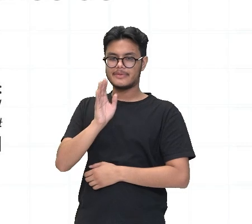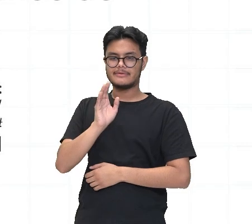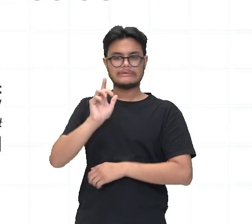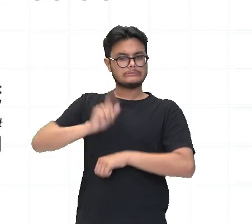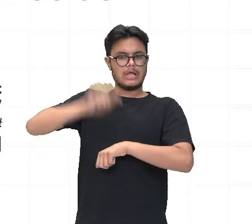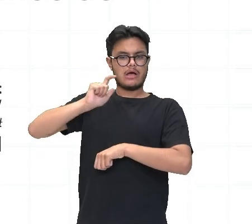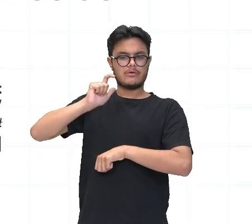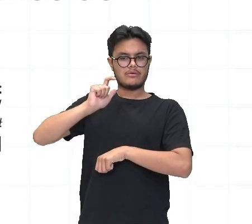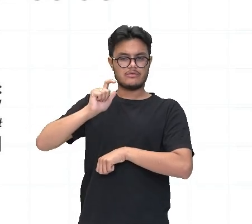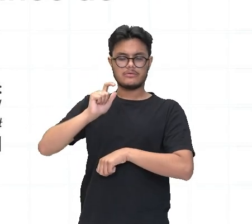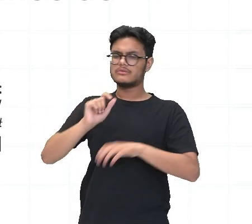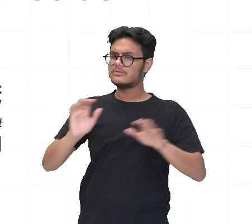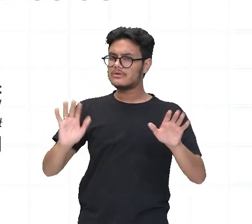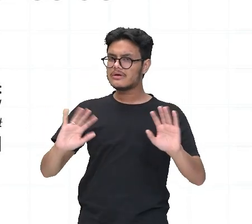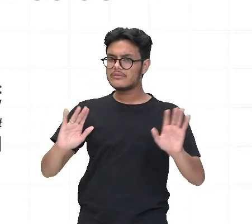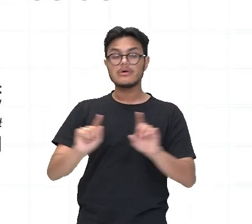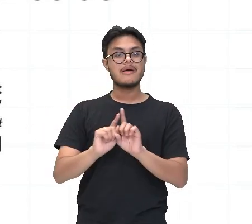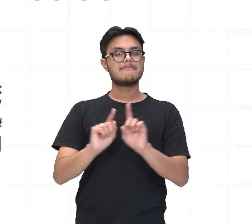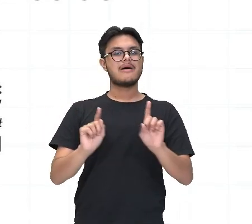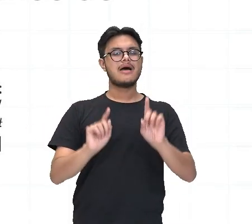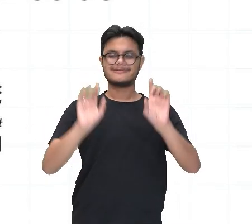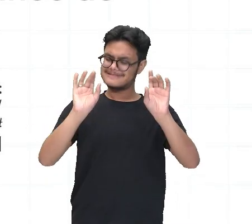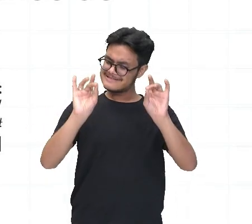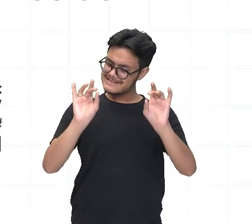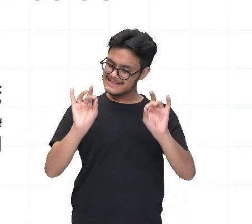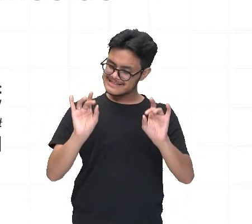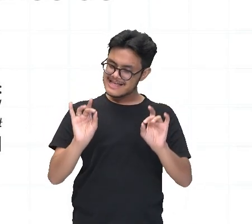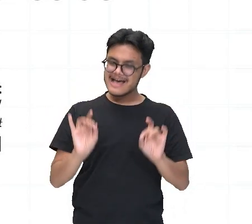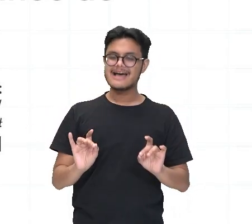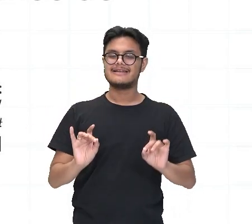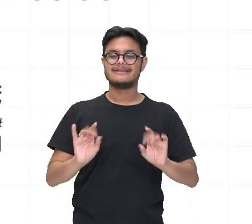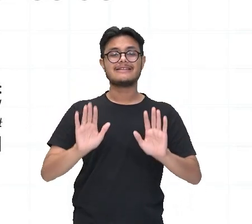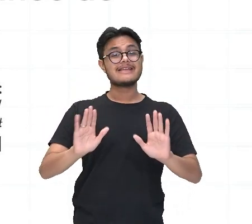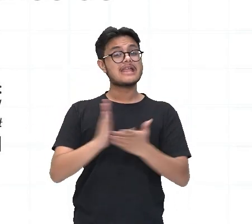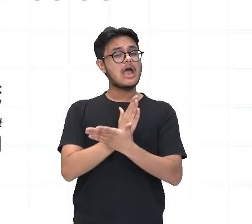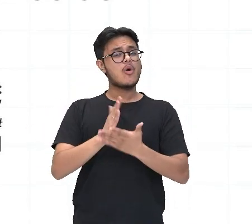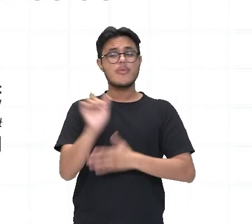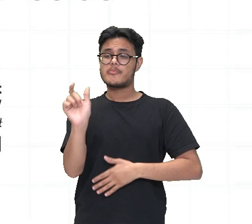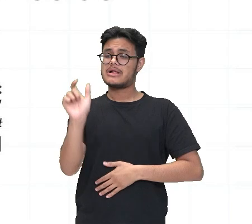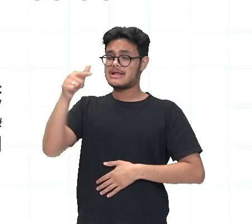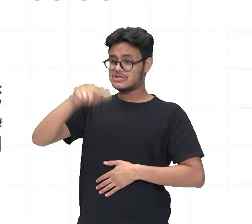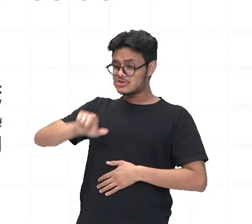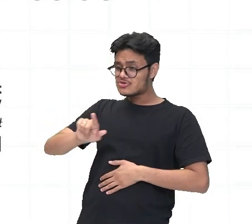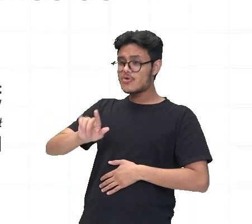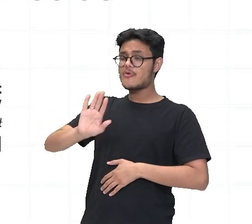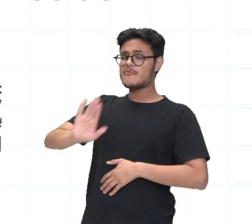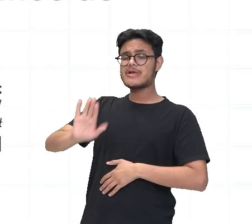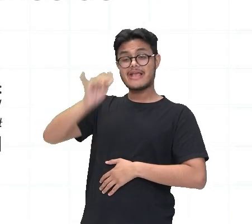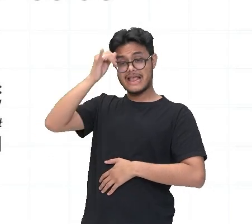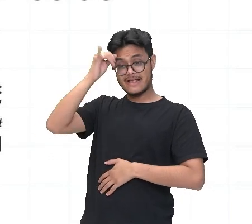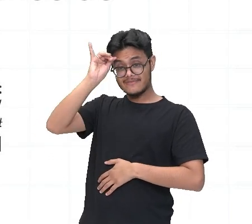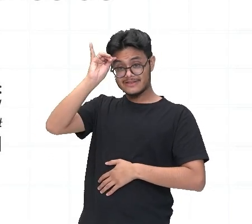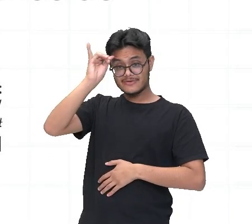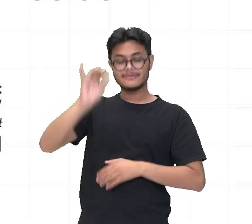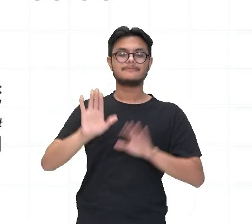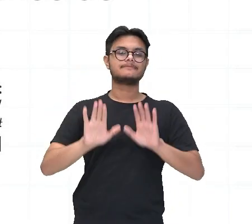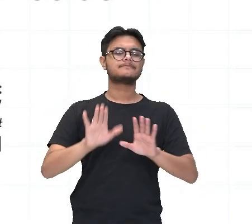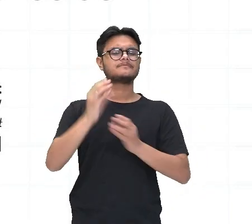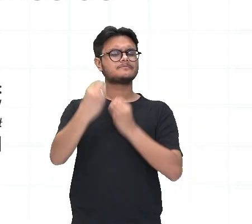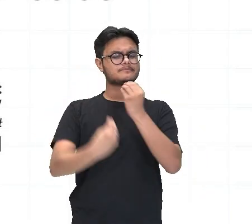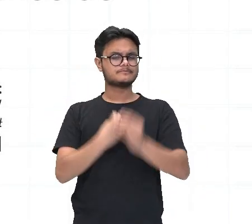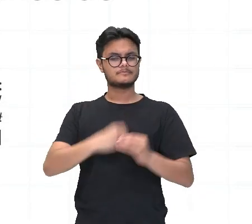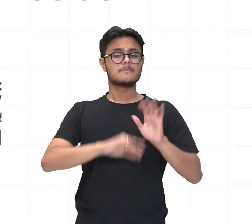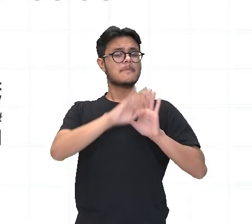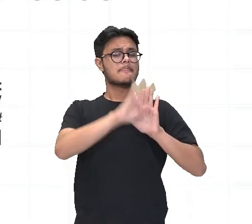fica mais evidente. Além disso, as repetições foram eliminadas. E como é que nós fizemos isso? Na próxima tela, então,